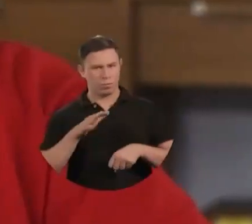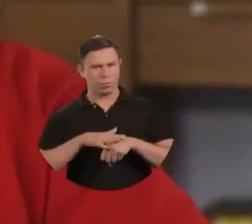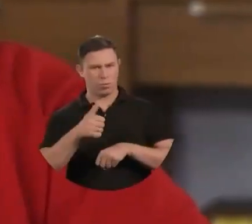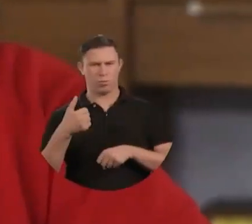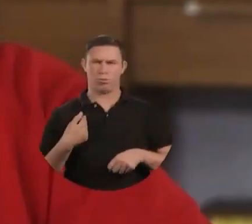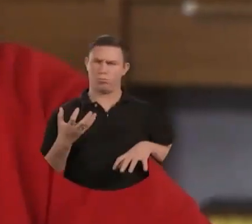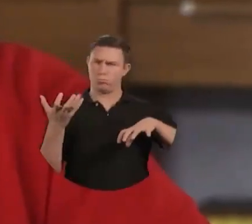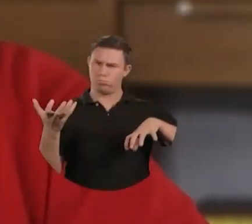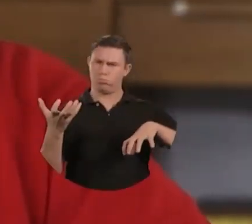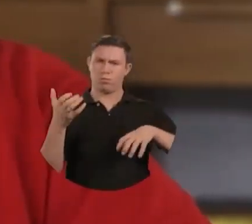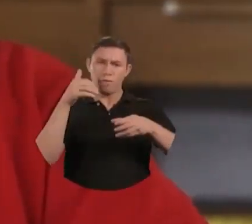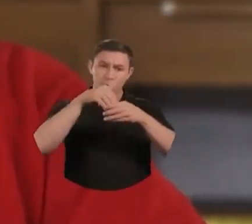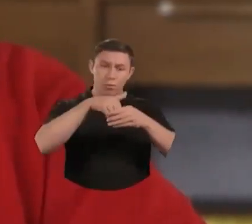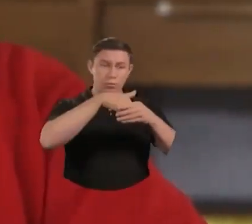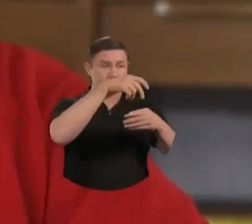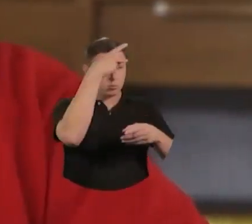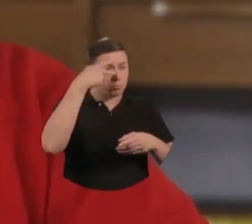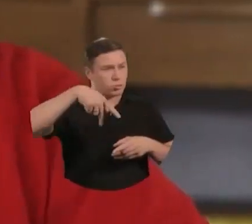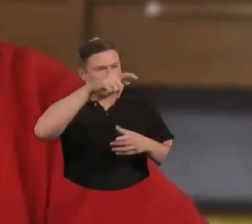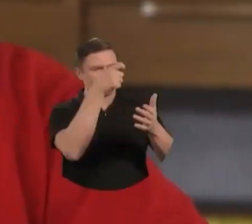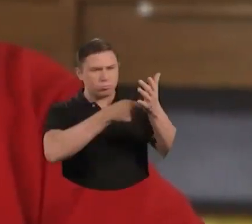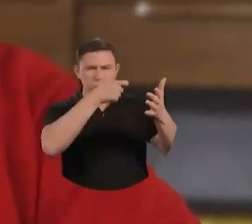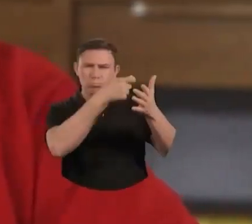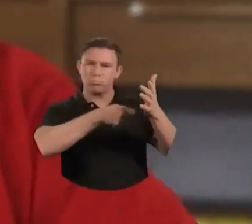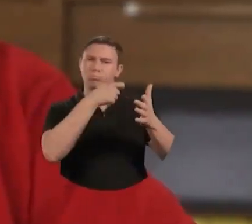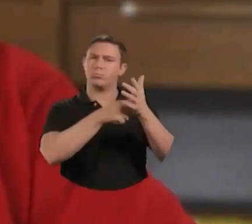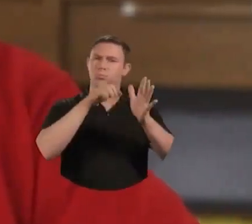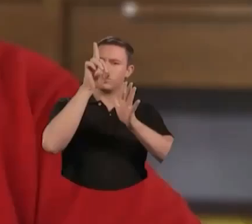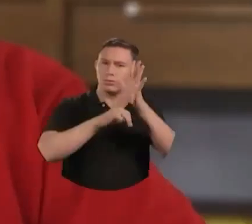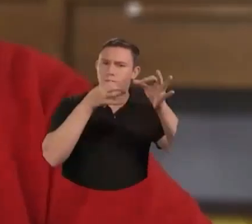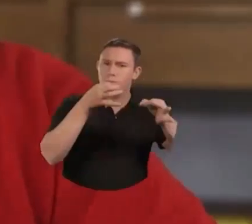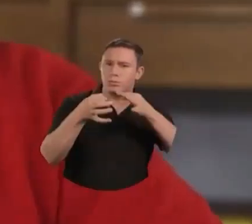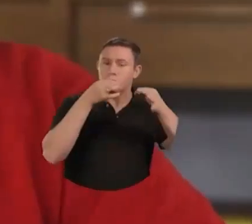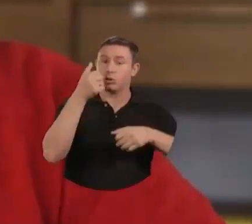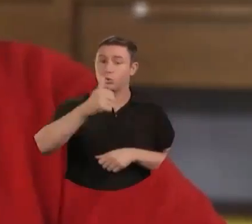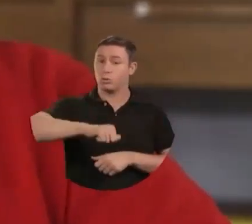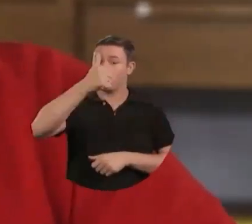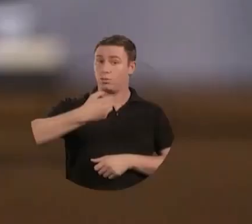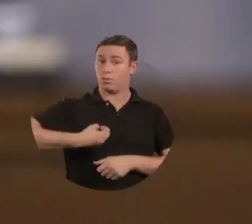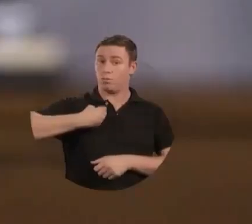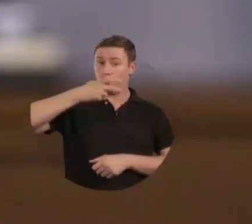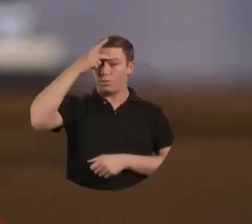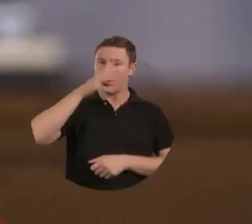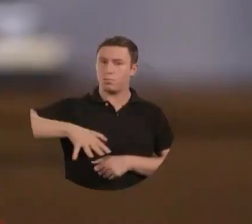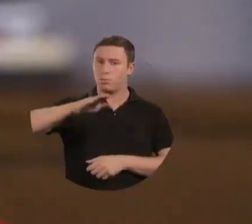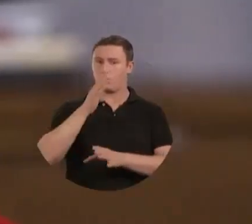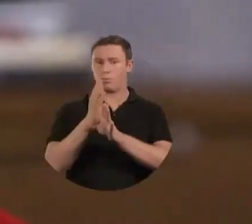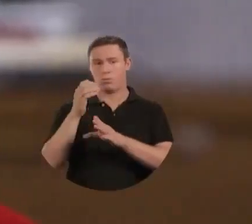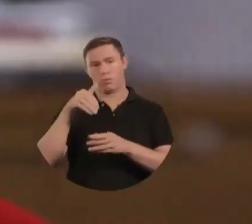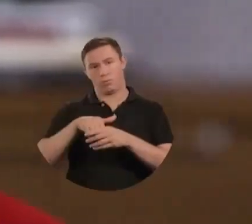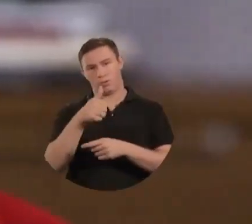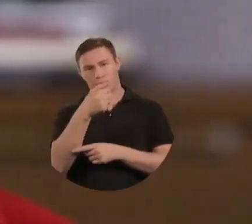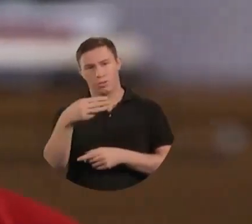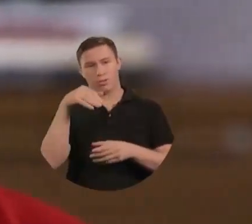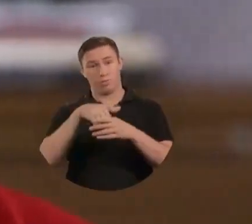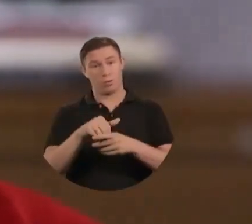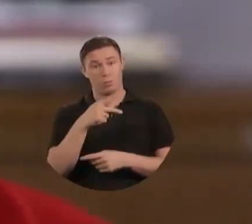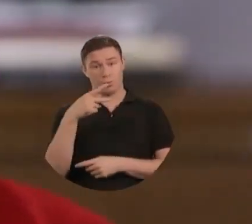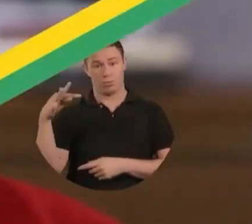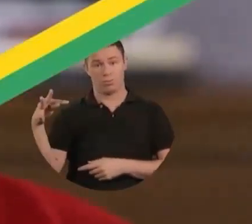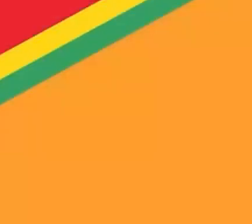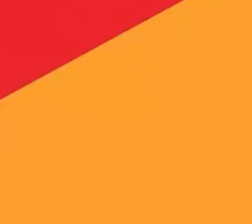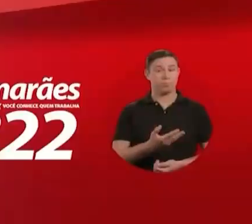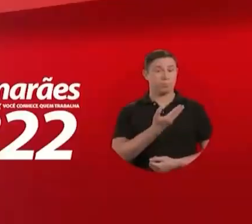Vamos melhorar o Congresso, votando em pessoas comprometidas com a democracia e a qualidade de vida do povo. Por isso, vote